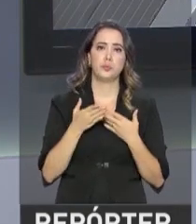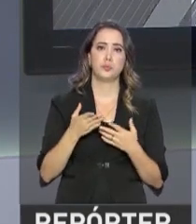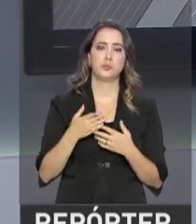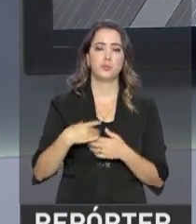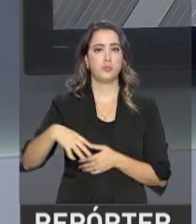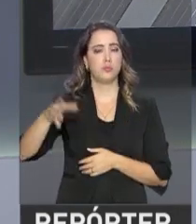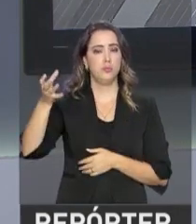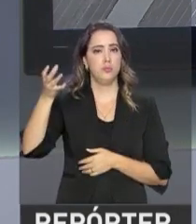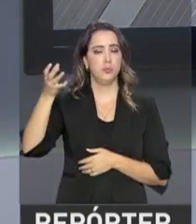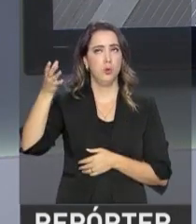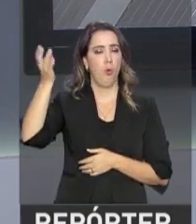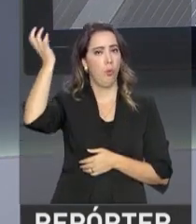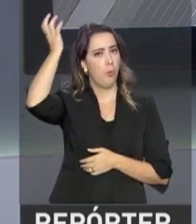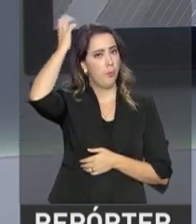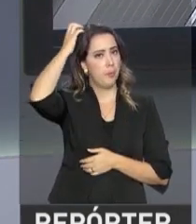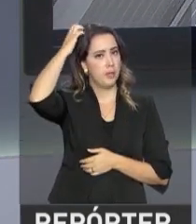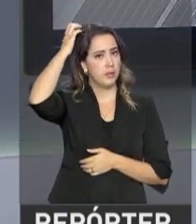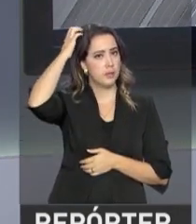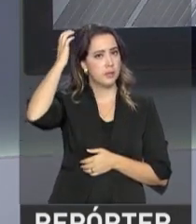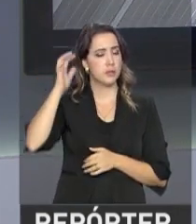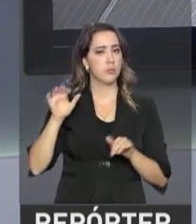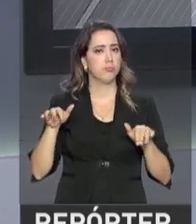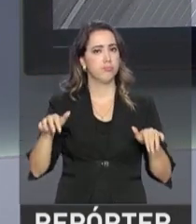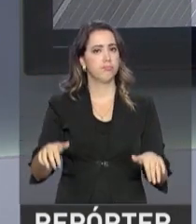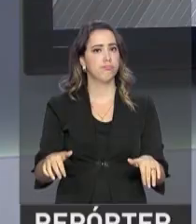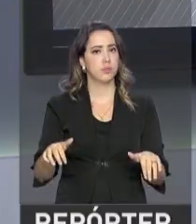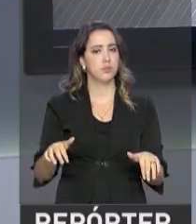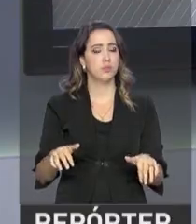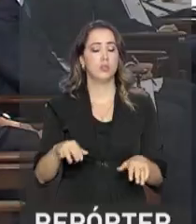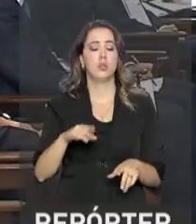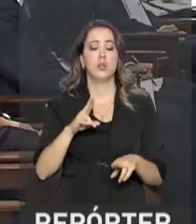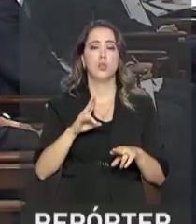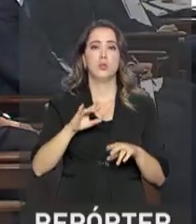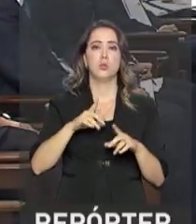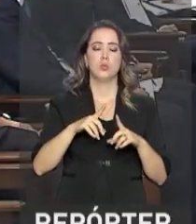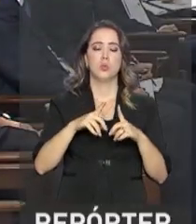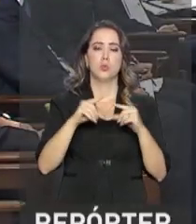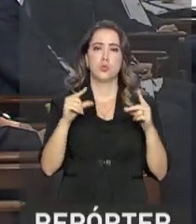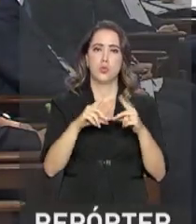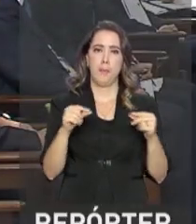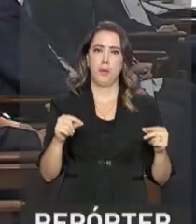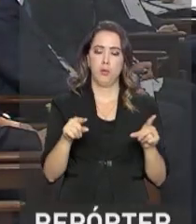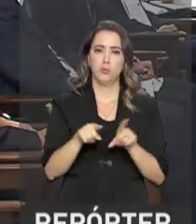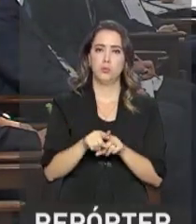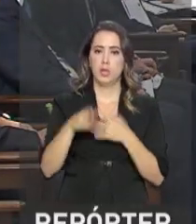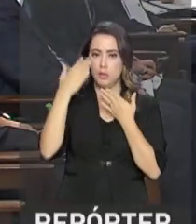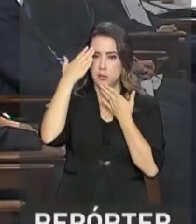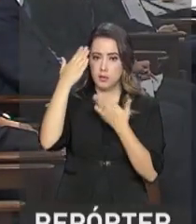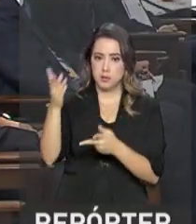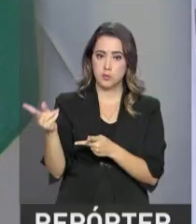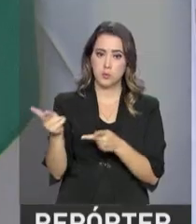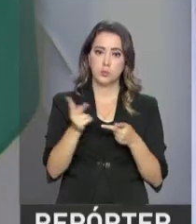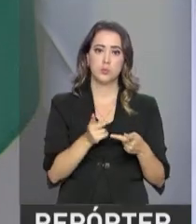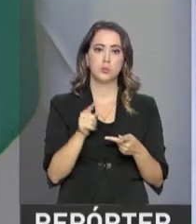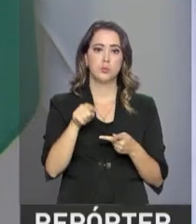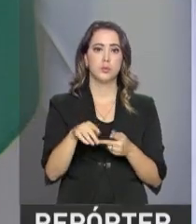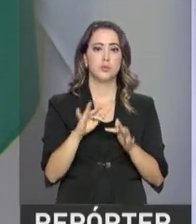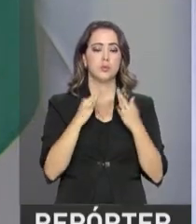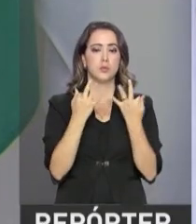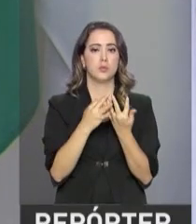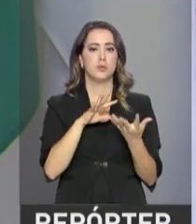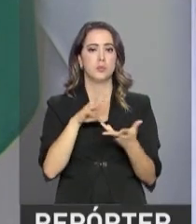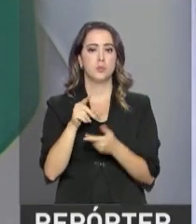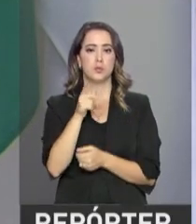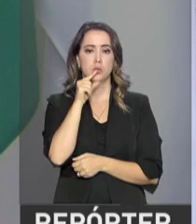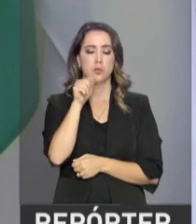herdeiro do japão o príncipe japonês agradeceu o convite feito pelo governo brasileiro para o fórum mundial da água e